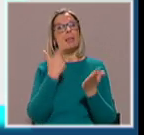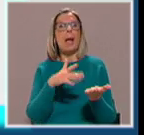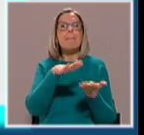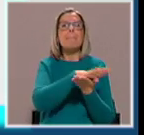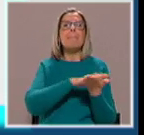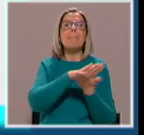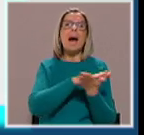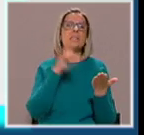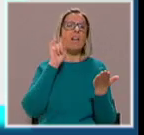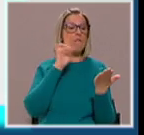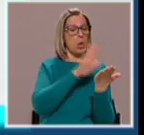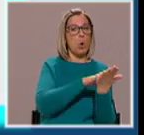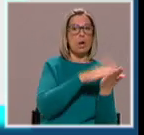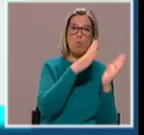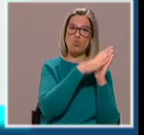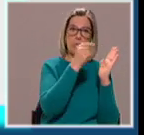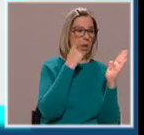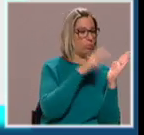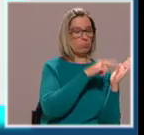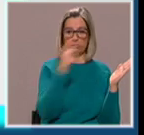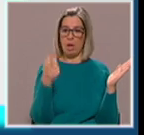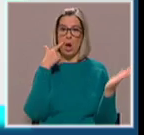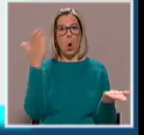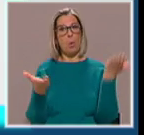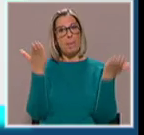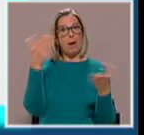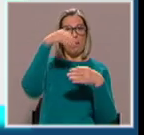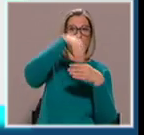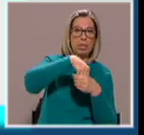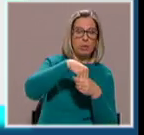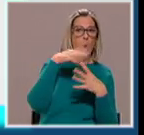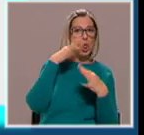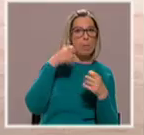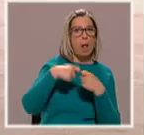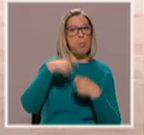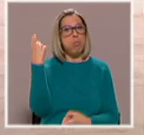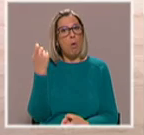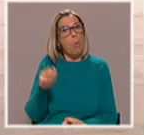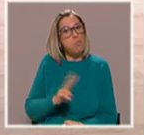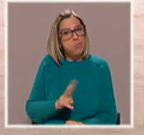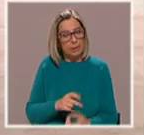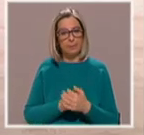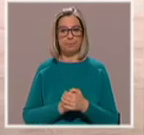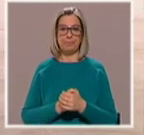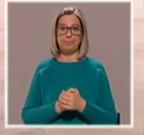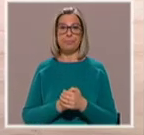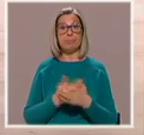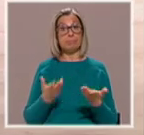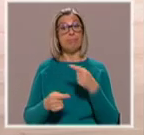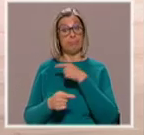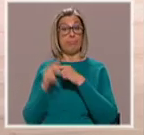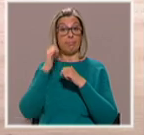perceber se estão dentro dos valores normais ou não. Bem, este vídeo então foi bastante